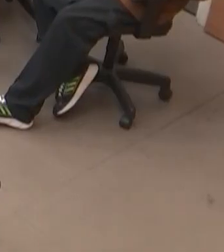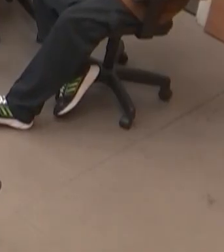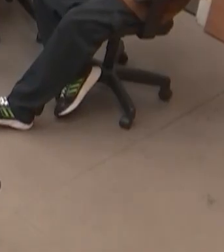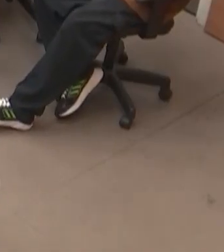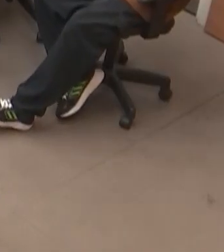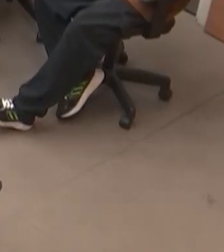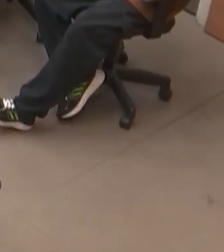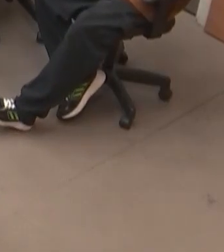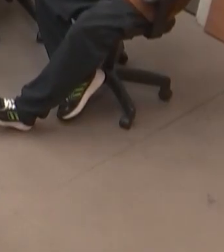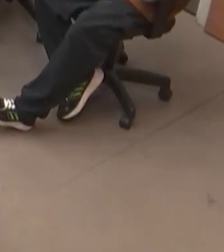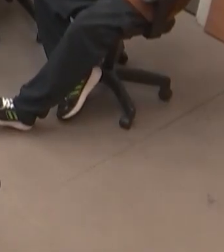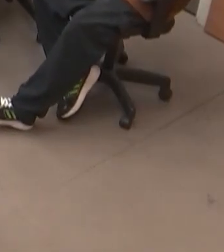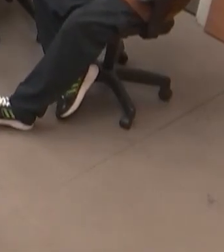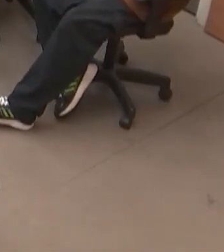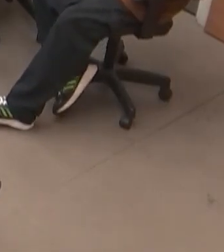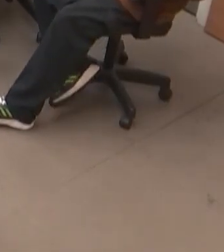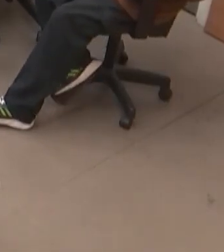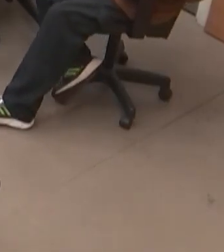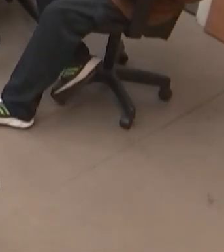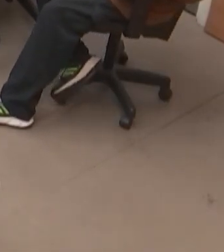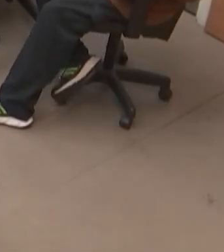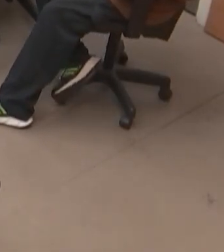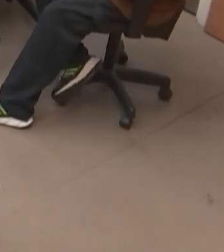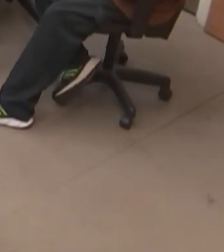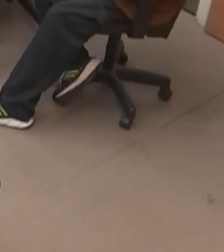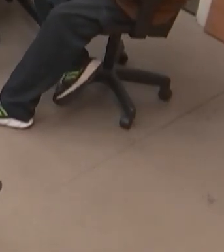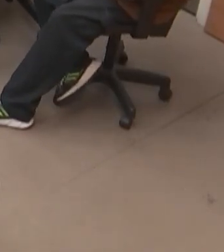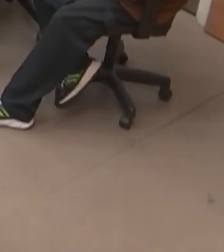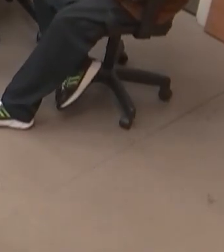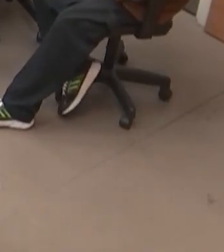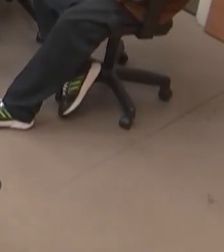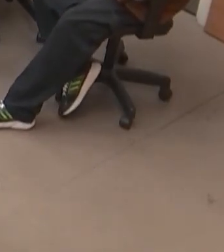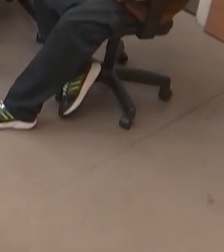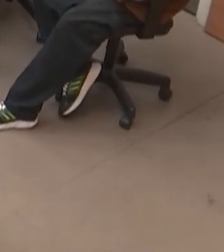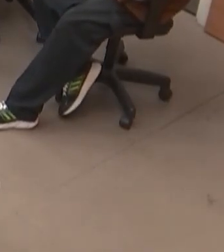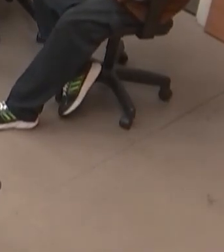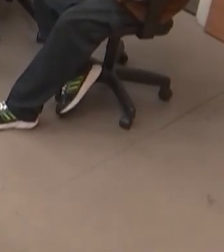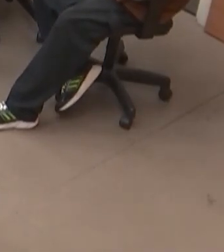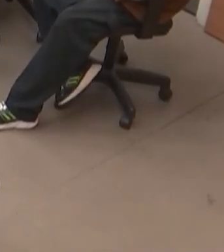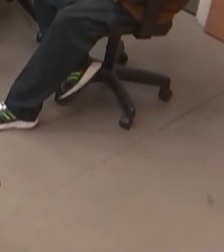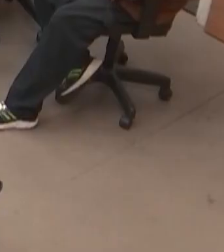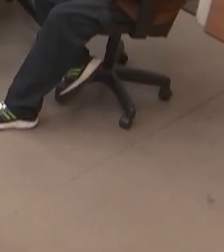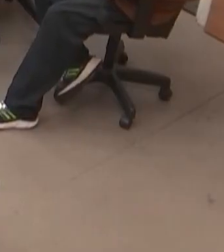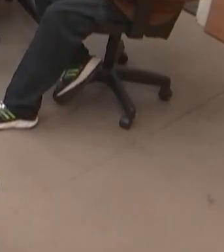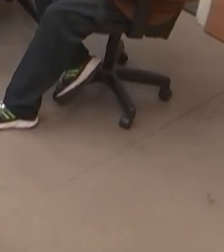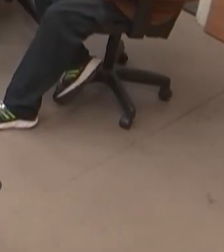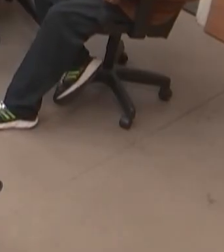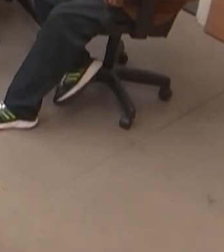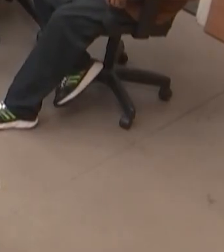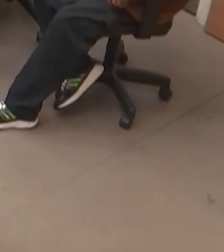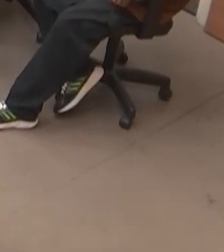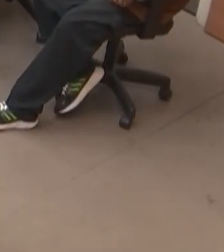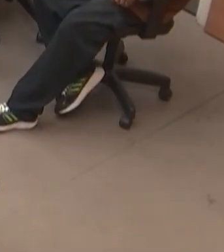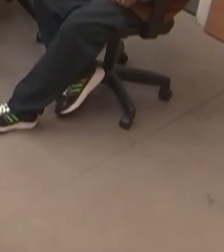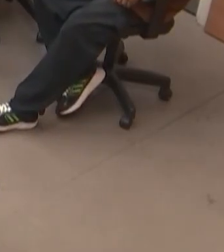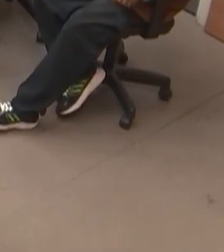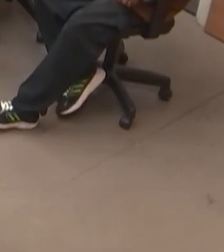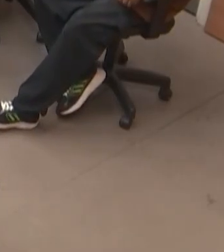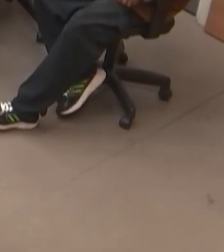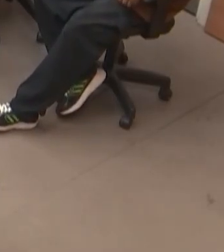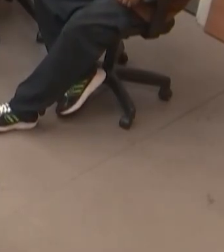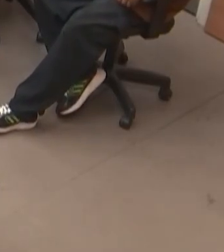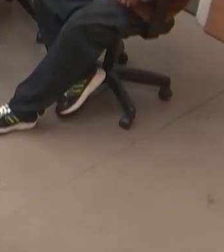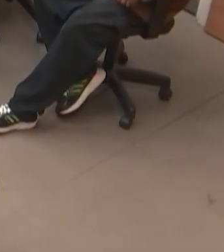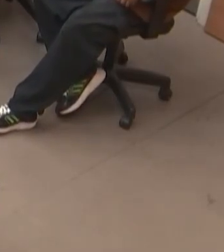veio. Numa bala não existe freio. Guerras pra se tornar leão. Eu sou um leão, mas não viram. Porcos da barca desciam,